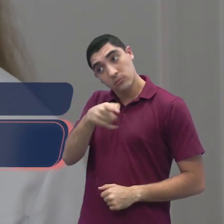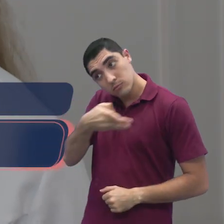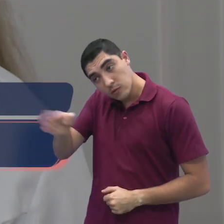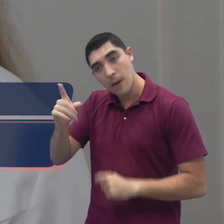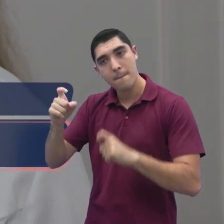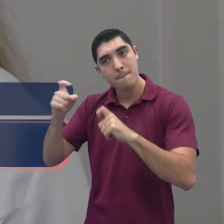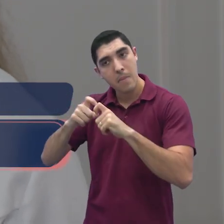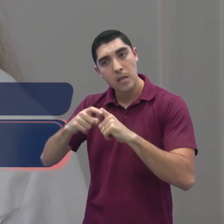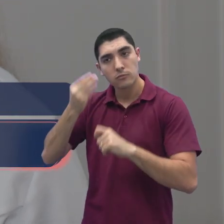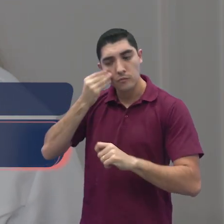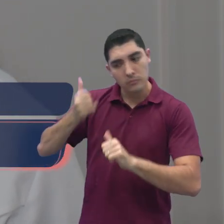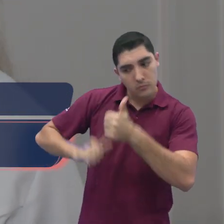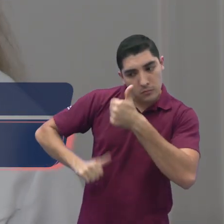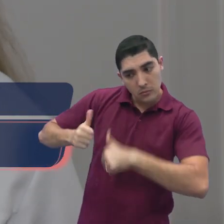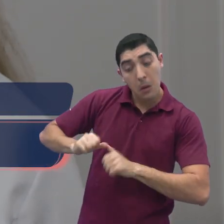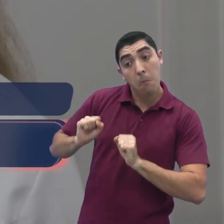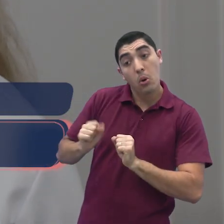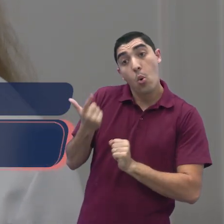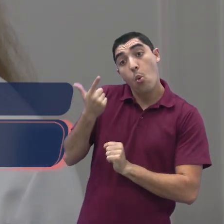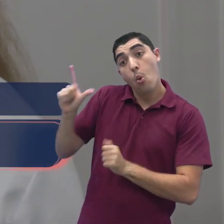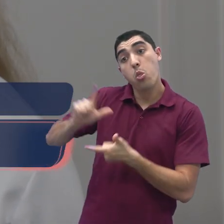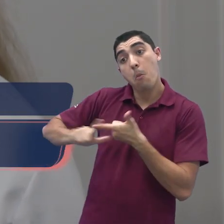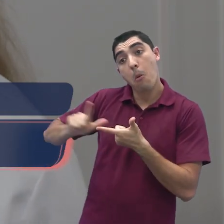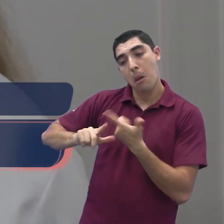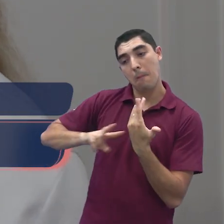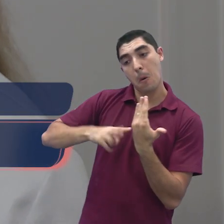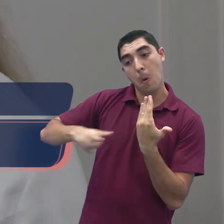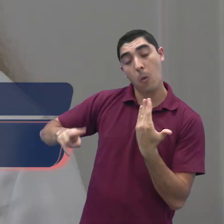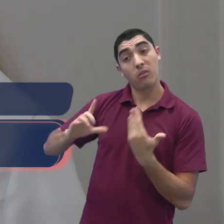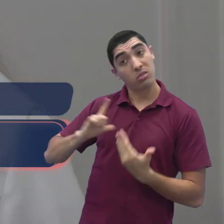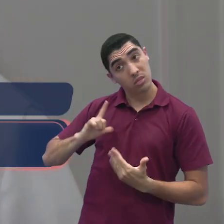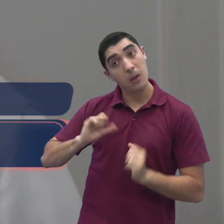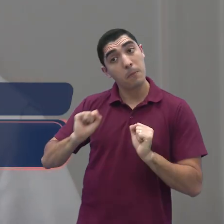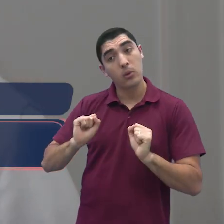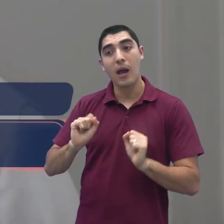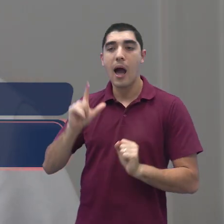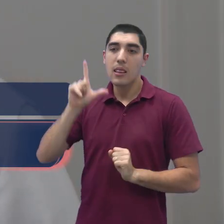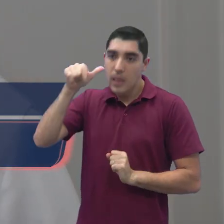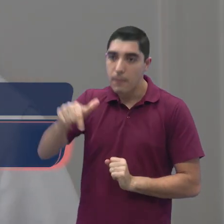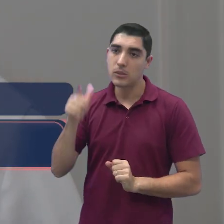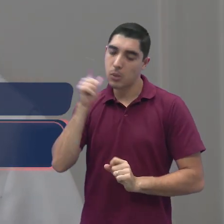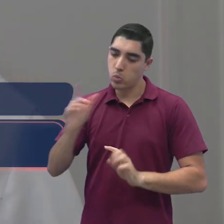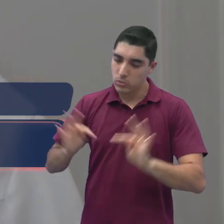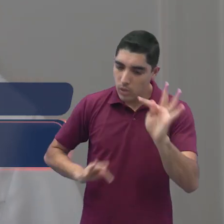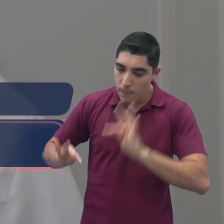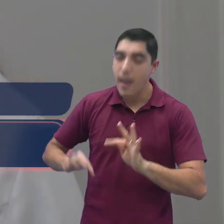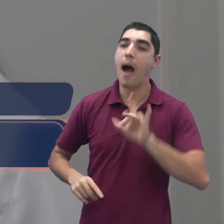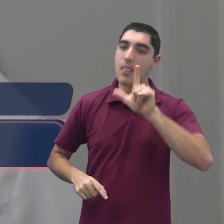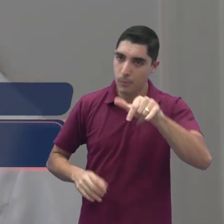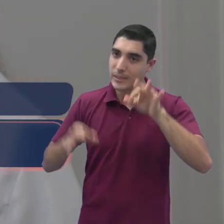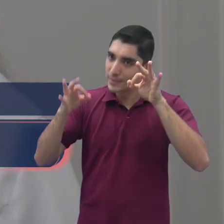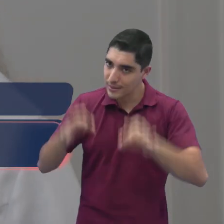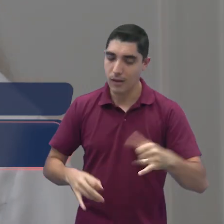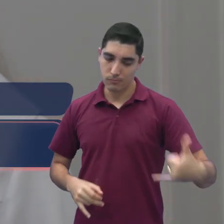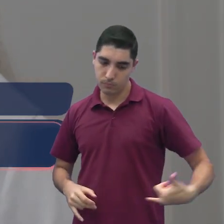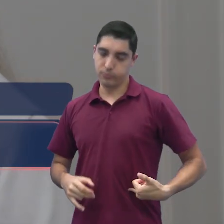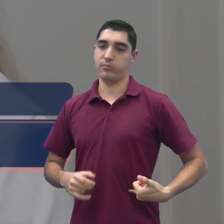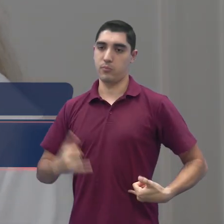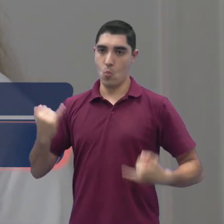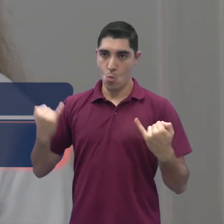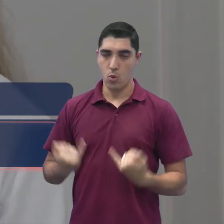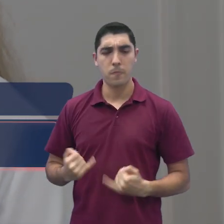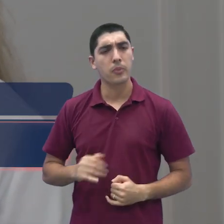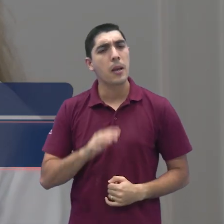é importante ela passar no médico e ver se não pode ser uma contraindicação ou algo que precisa ser tratado antes de começar a medicação. Legal.